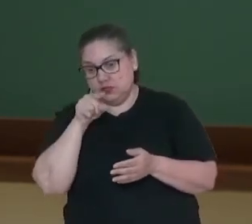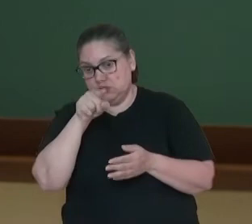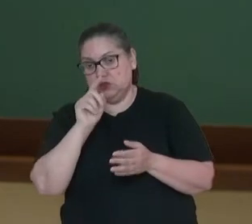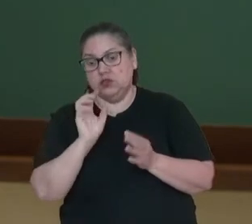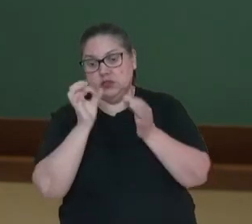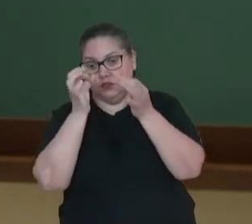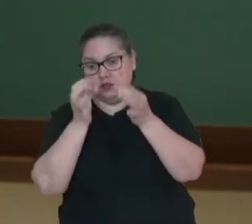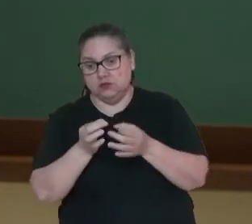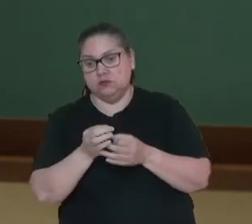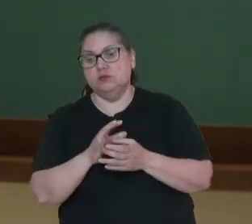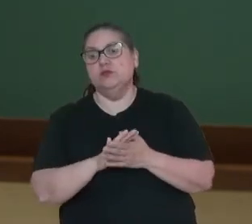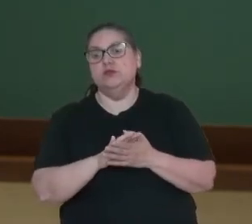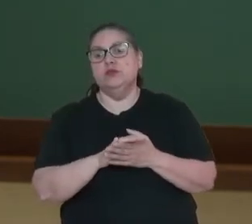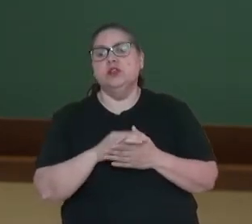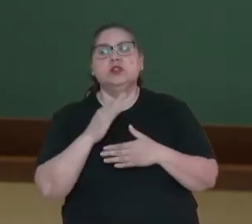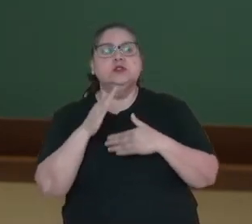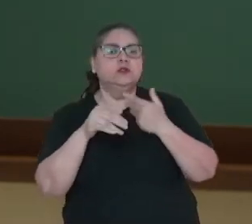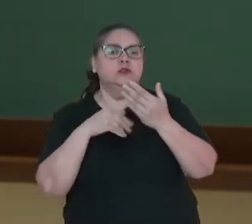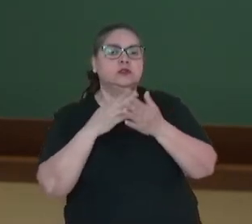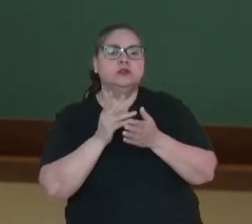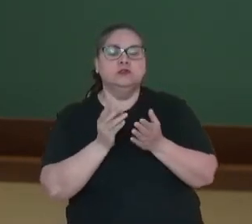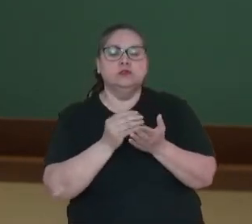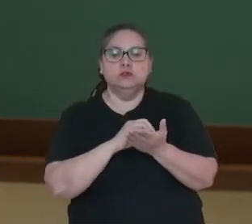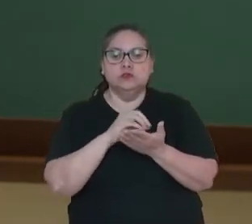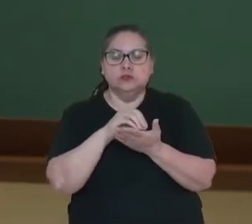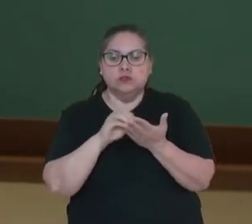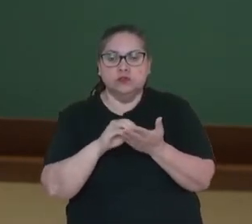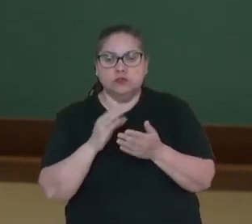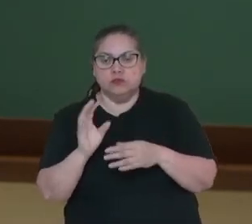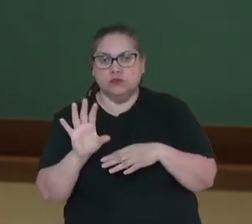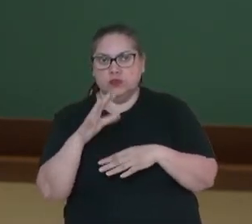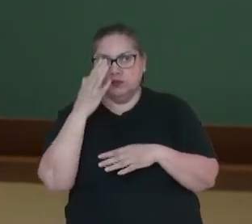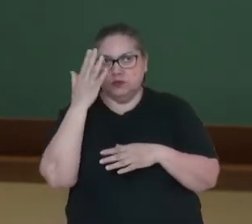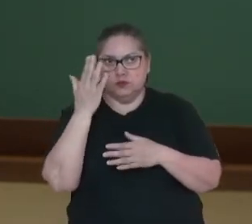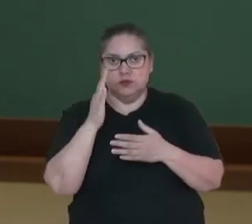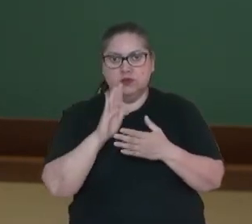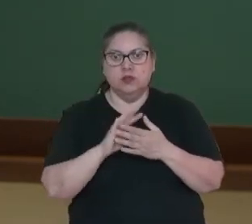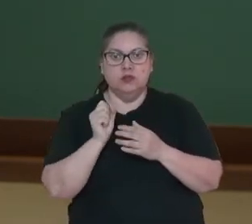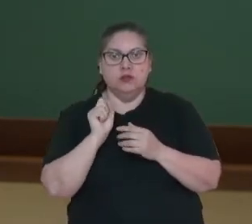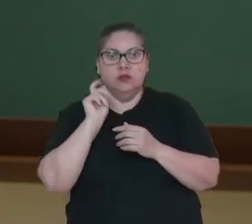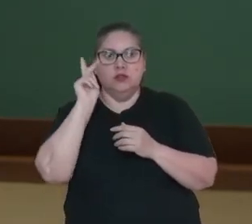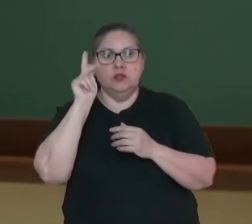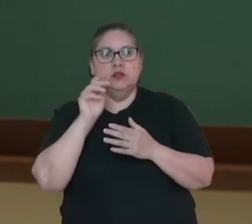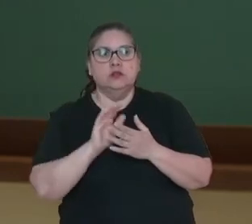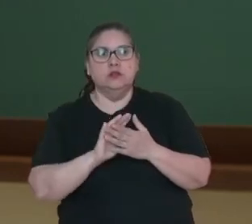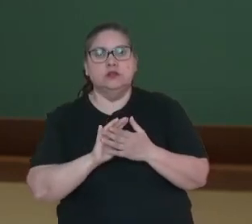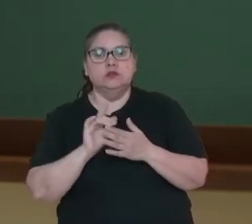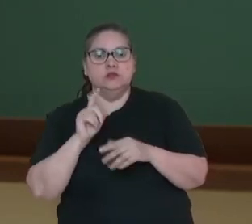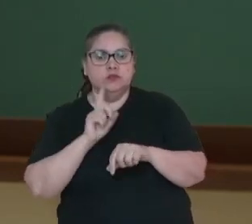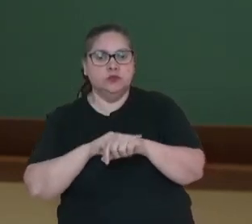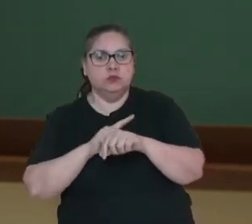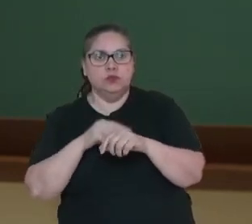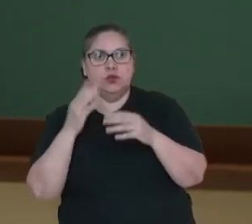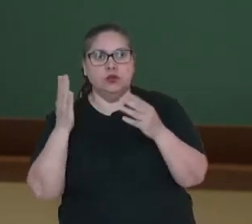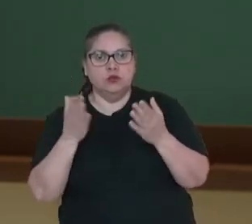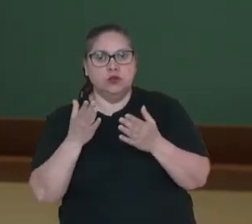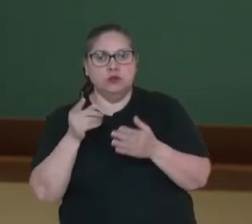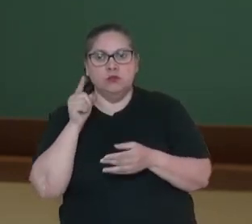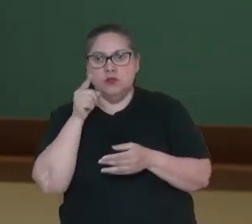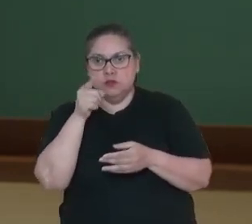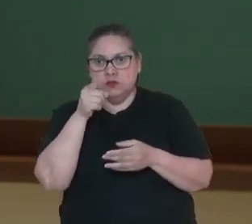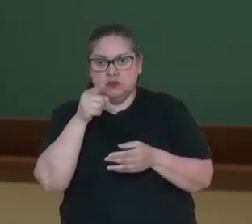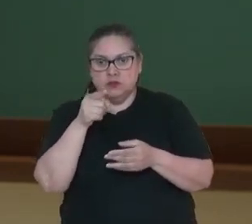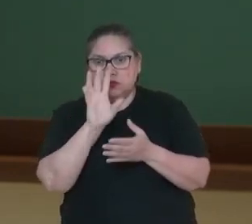ele acertou um couraçado. E assim o jogo vai acontecendo, ok? Tempinho agora para